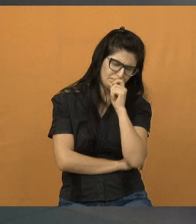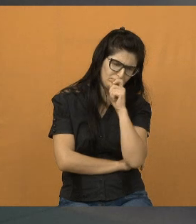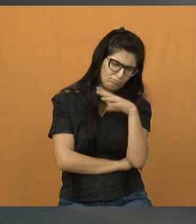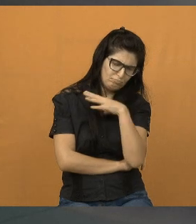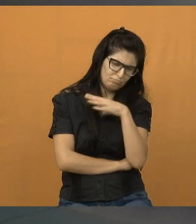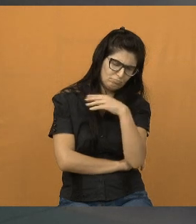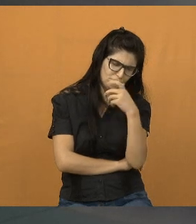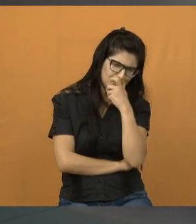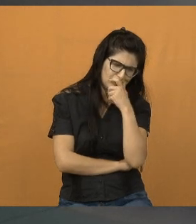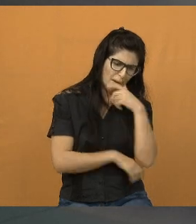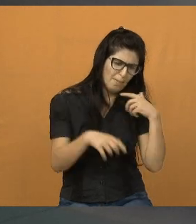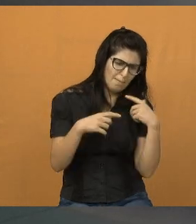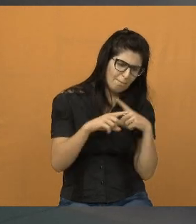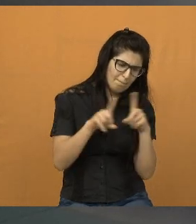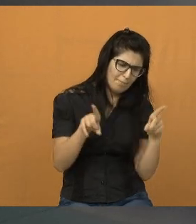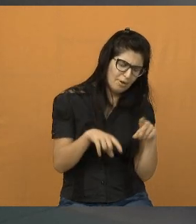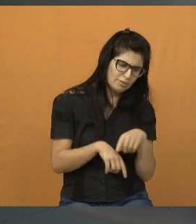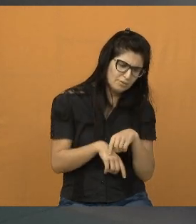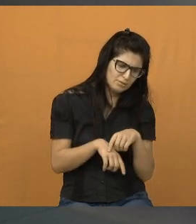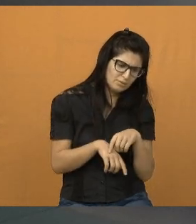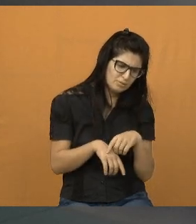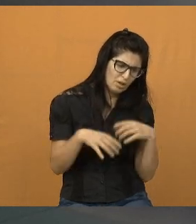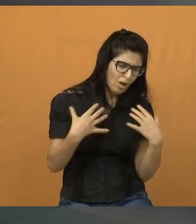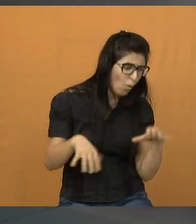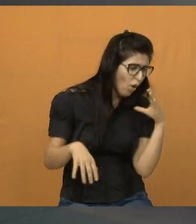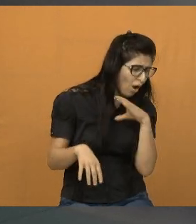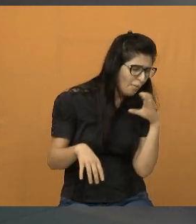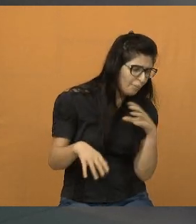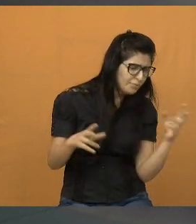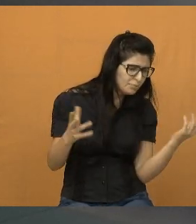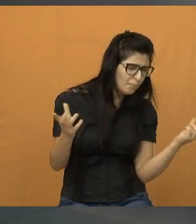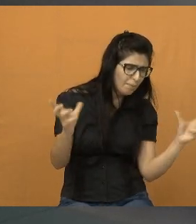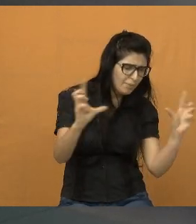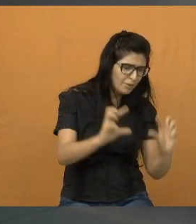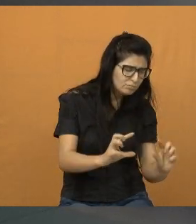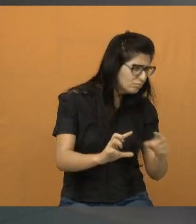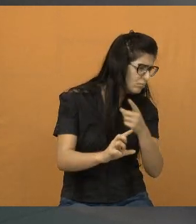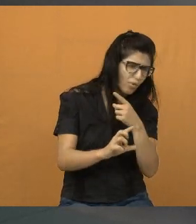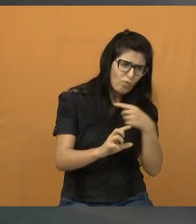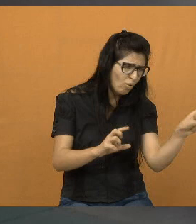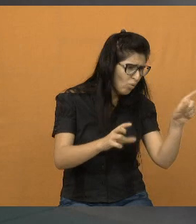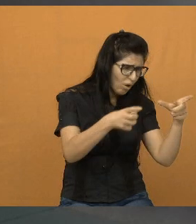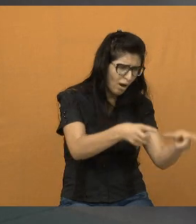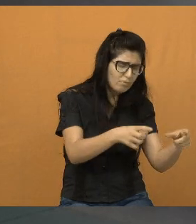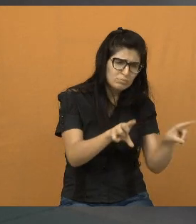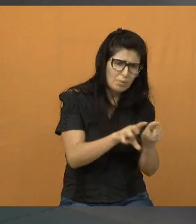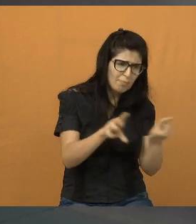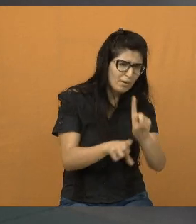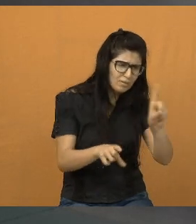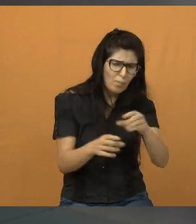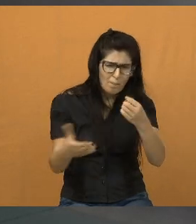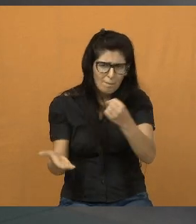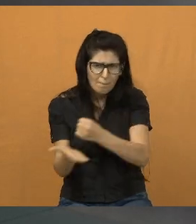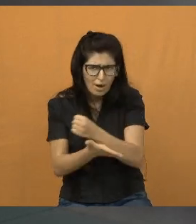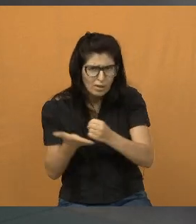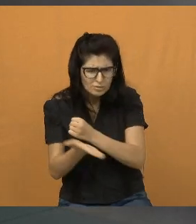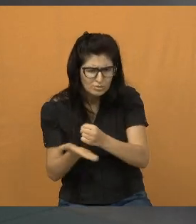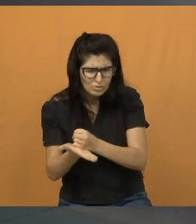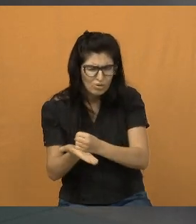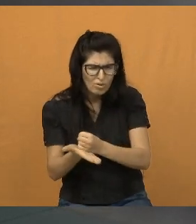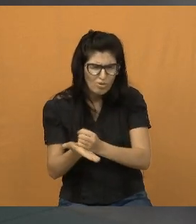atendimento de pronto atendimento que reduziu, não foi para a Santa Casa e também não foi absorvido pela rede básica. Eles migraram para outro